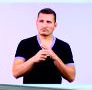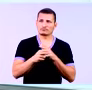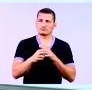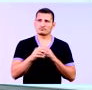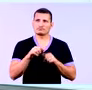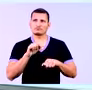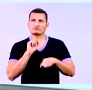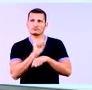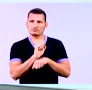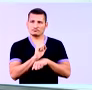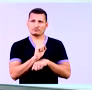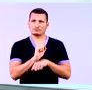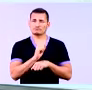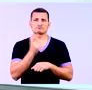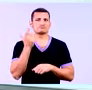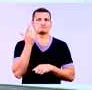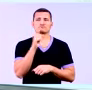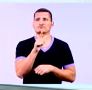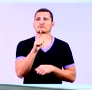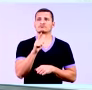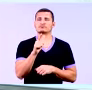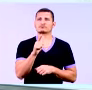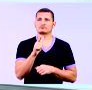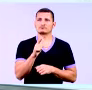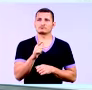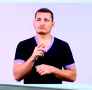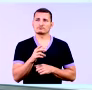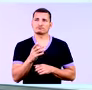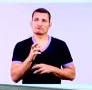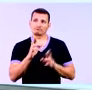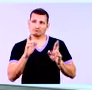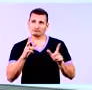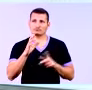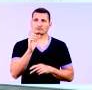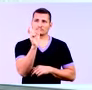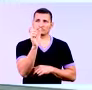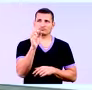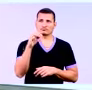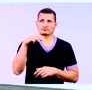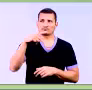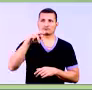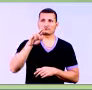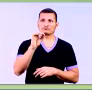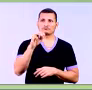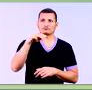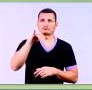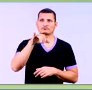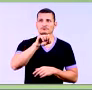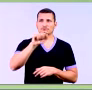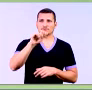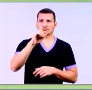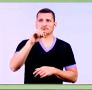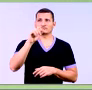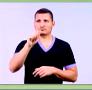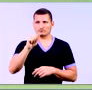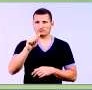parada e sem sucesso. Então, veja a diferença do termo compromissado. Então, aqui, no termo